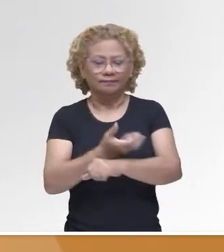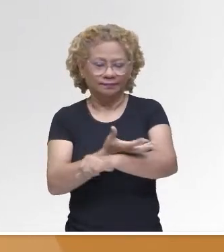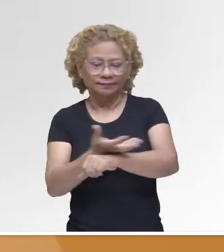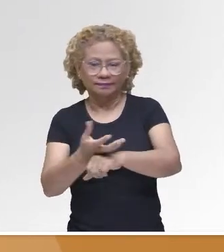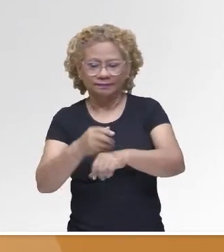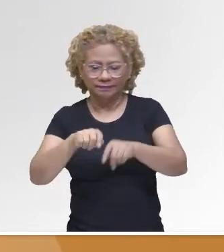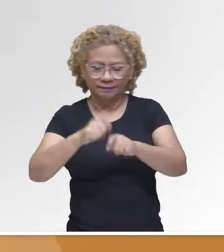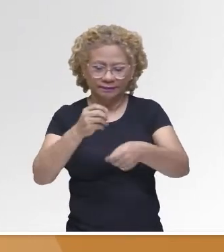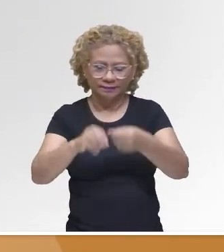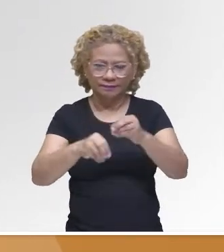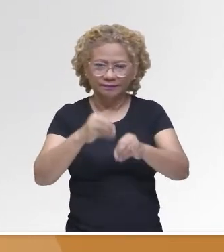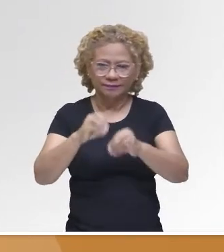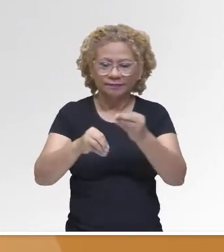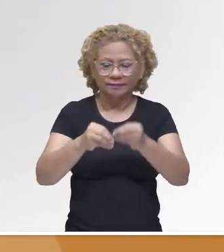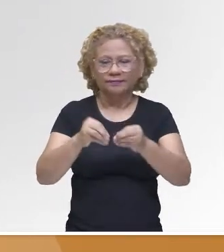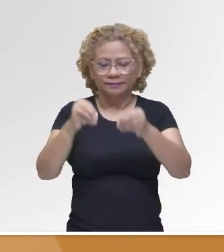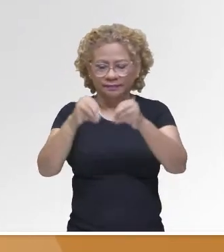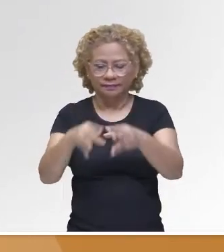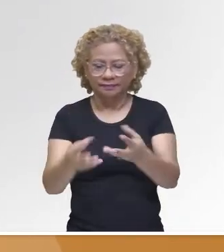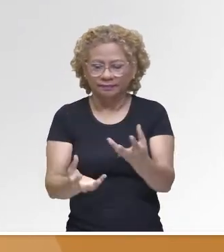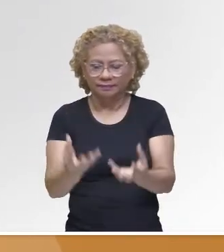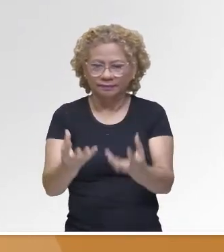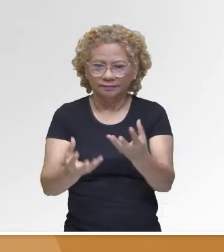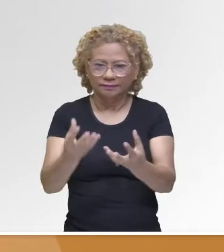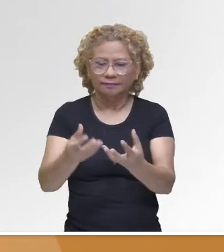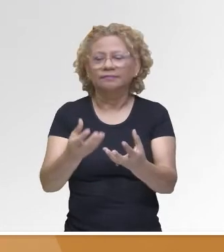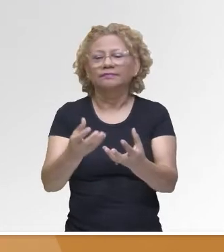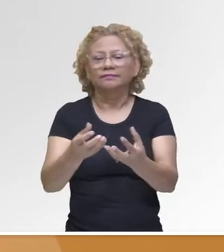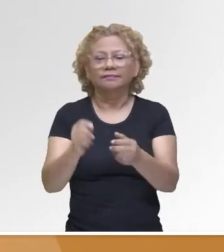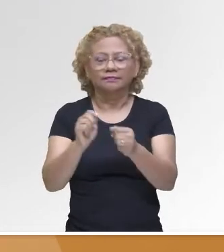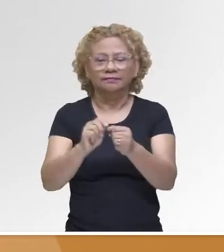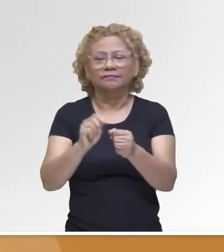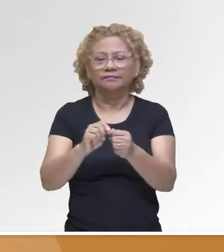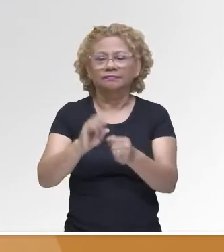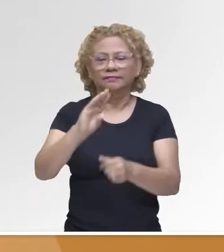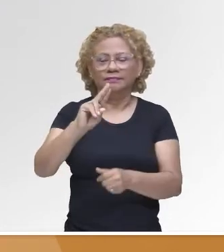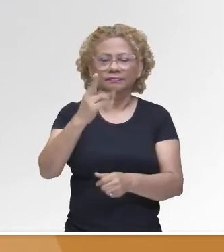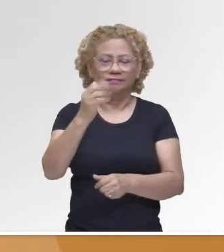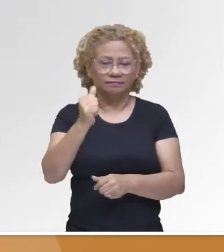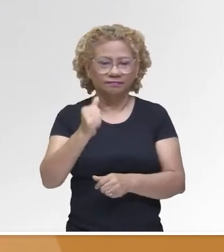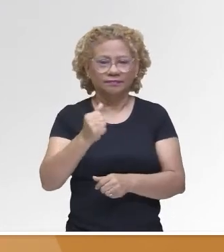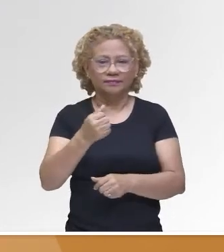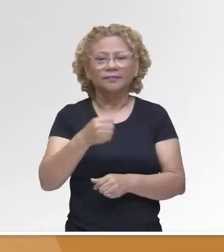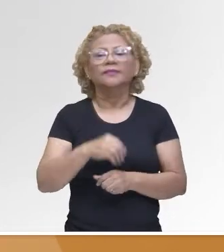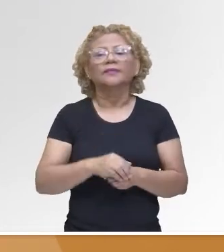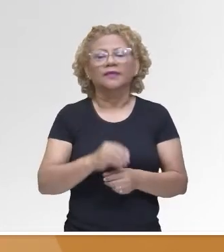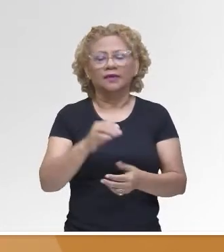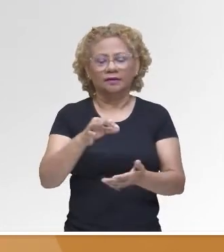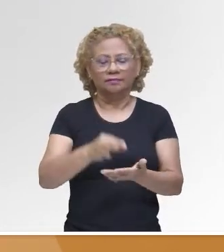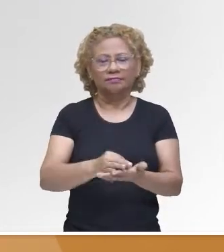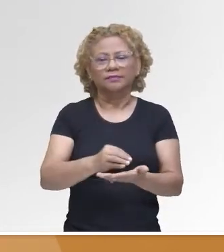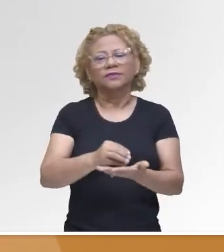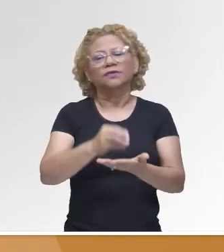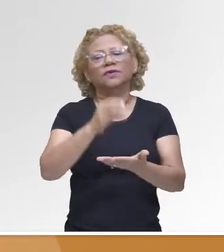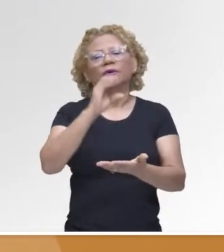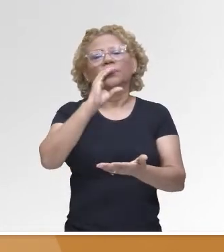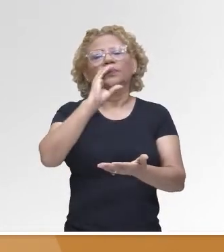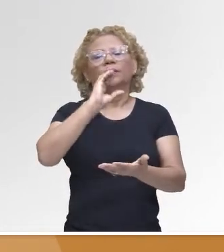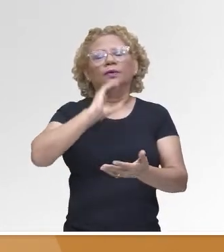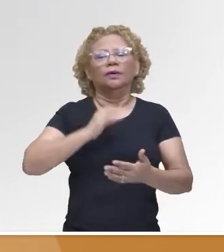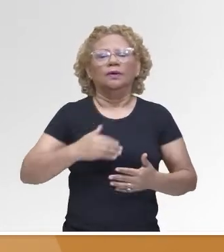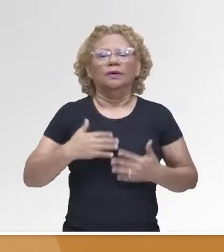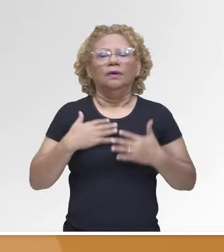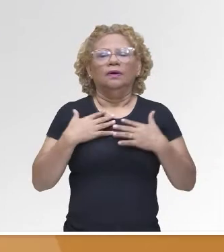folha da goiabeira. Então, o senso comum ele tem esse caráter imediato. Você quer resolver o problema do